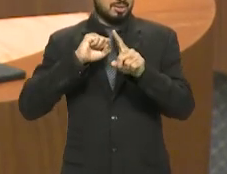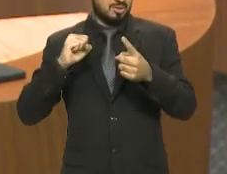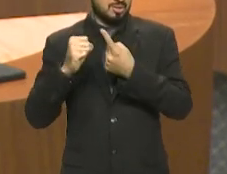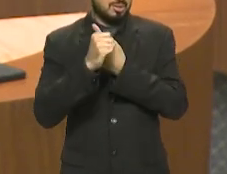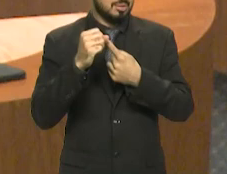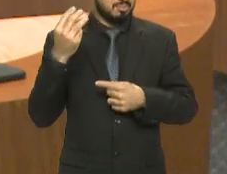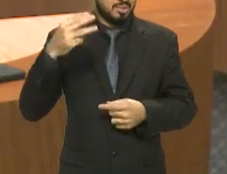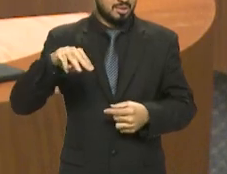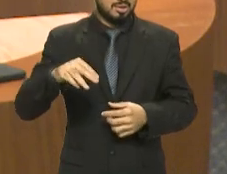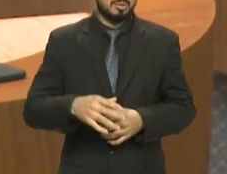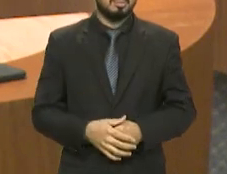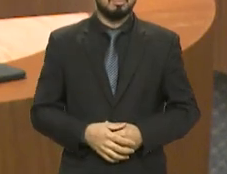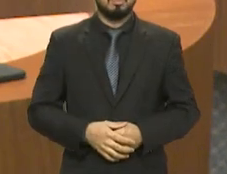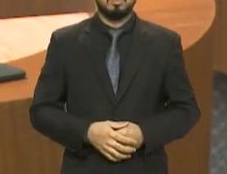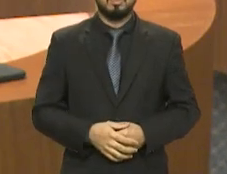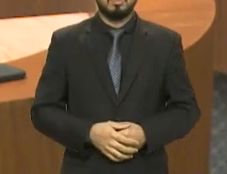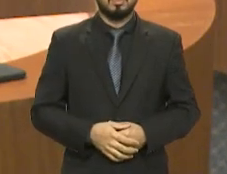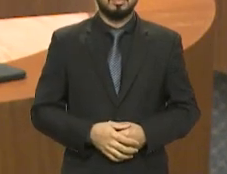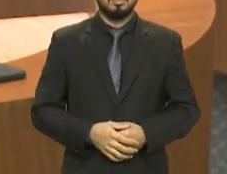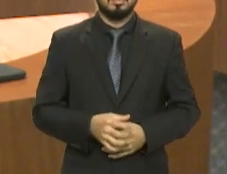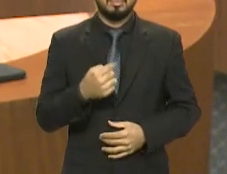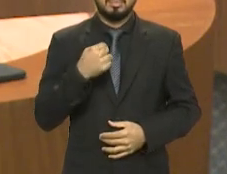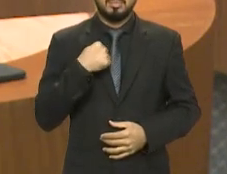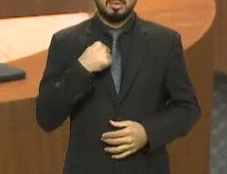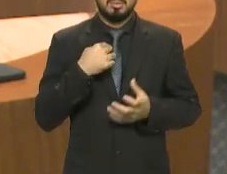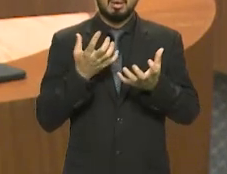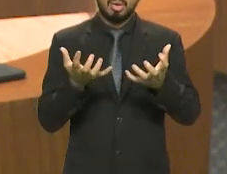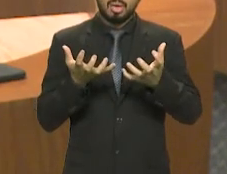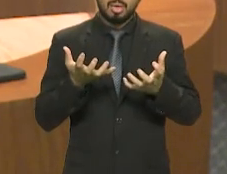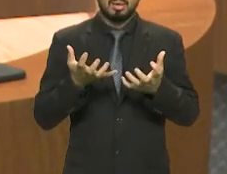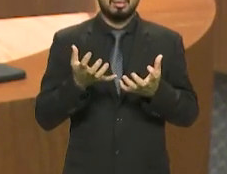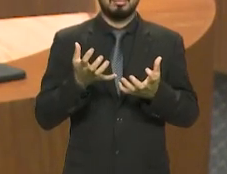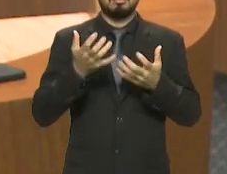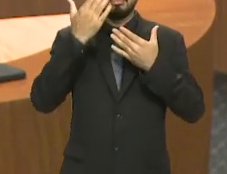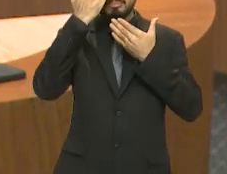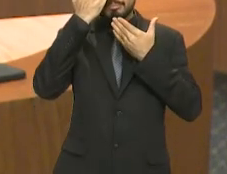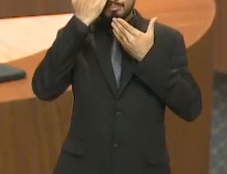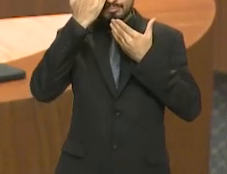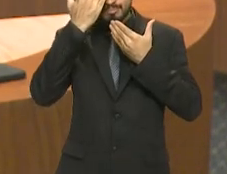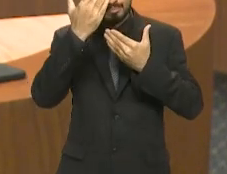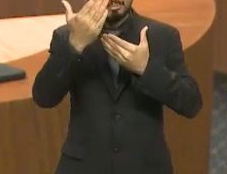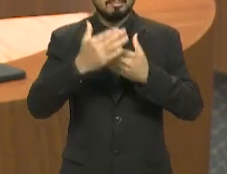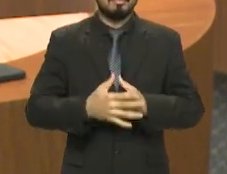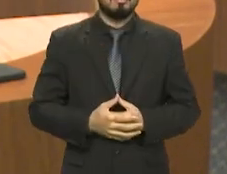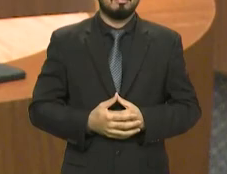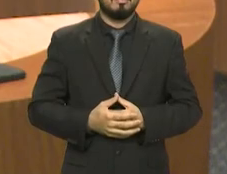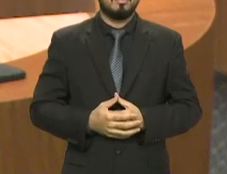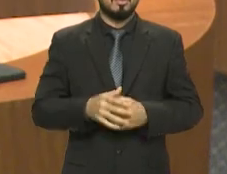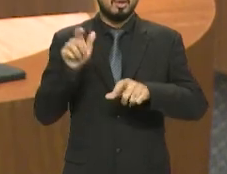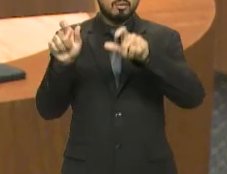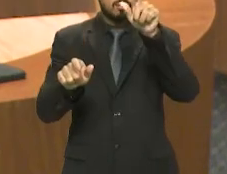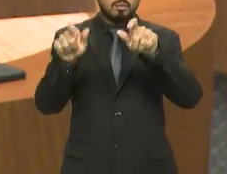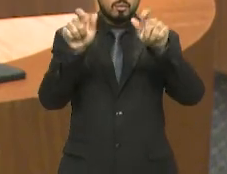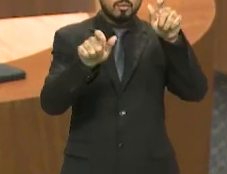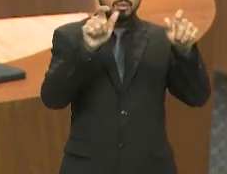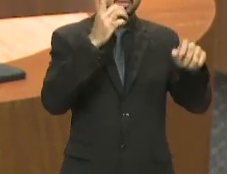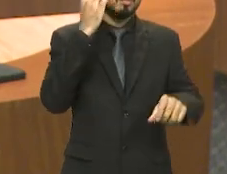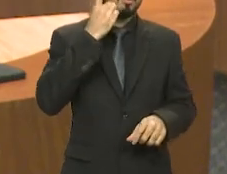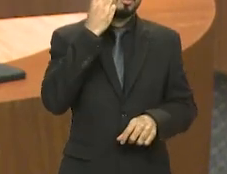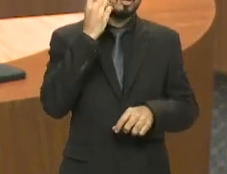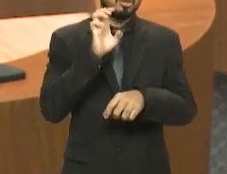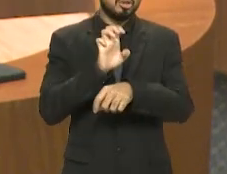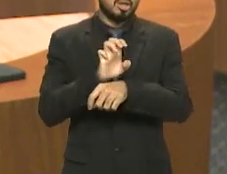maranhense. Eu quero fazer um agradecimento especial a todos aqueles deputados estaduais que iniciamos junto, Rafael